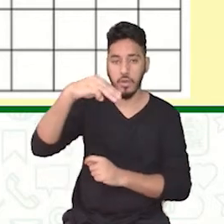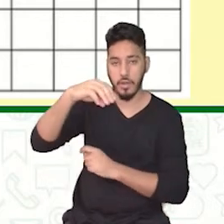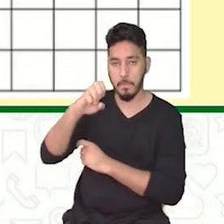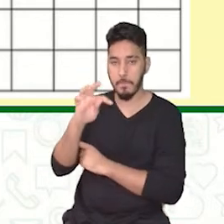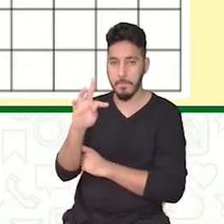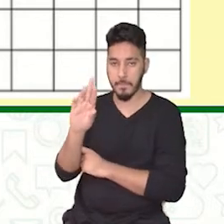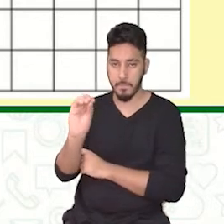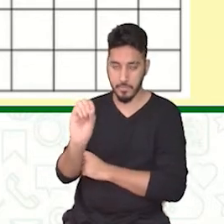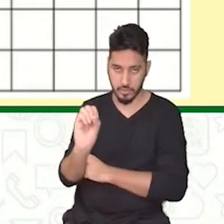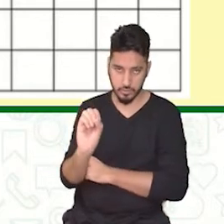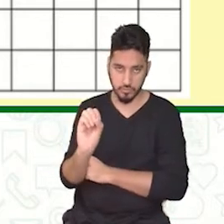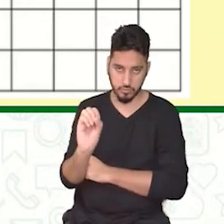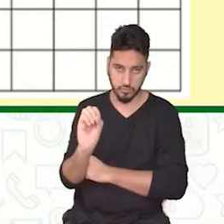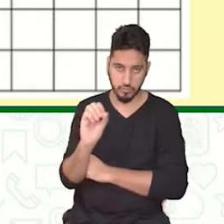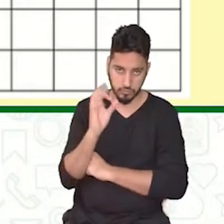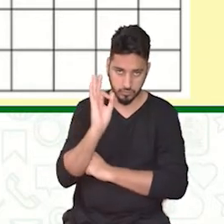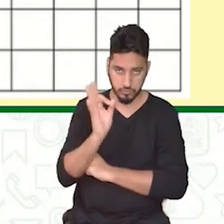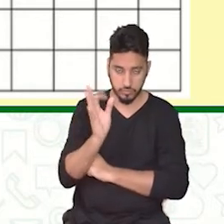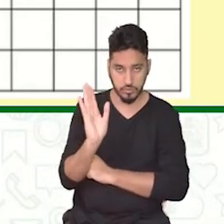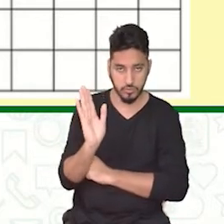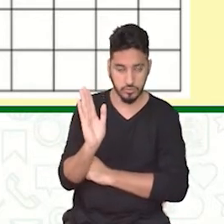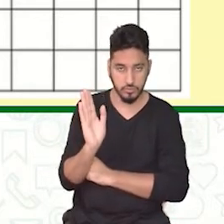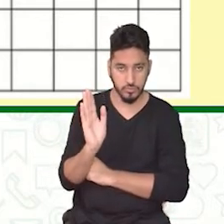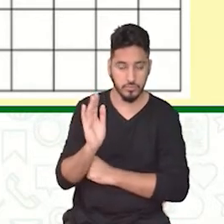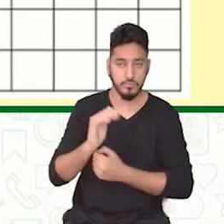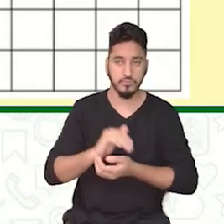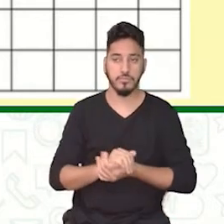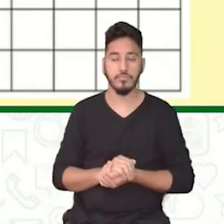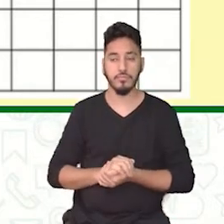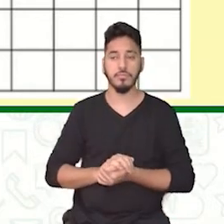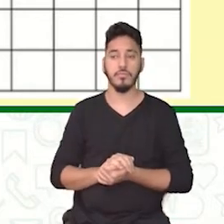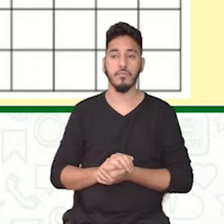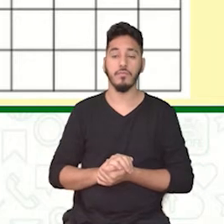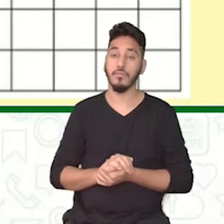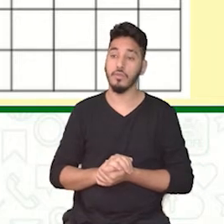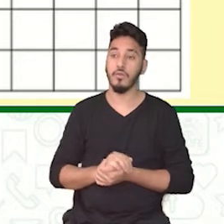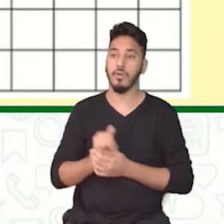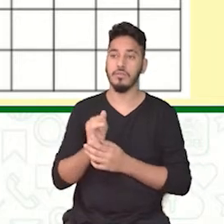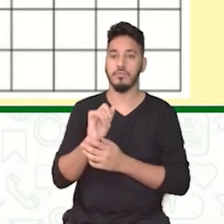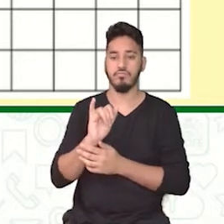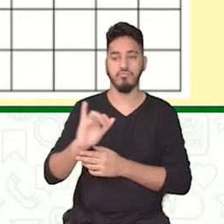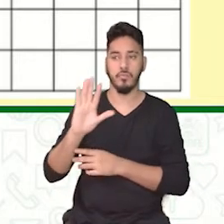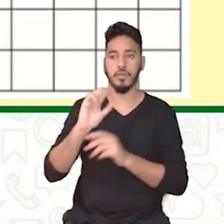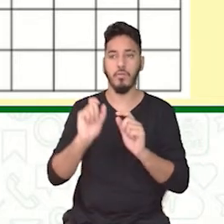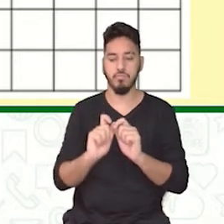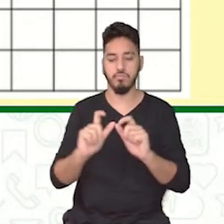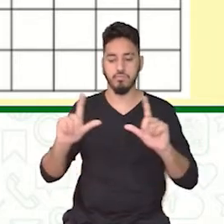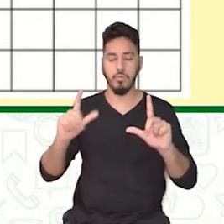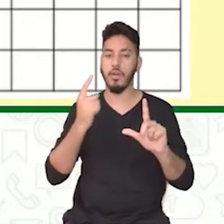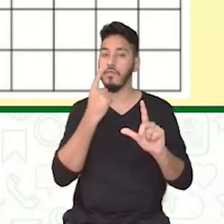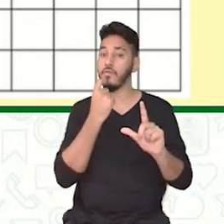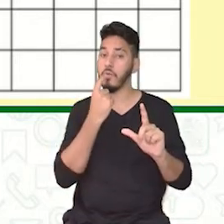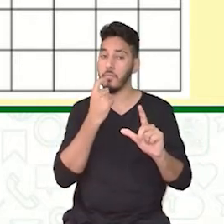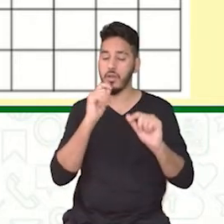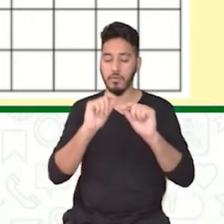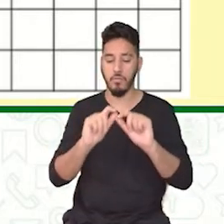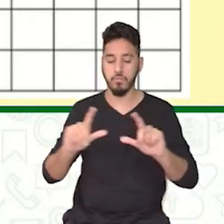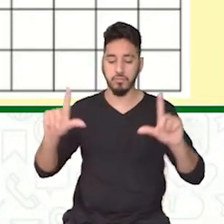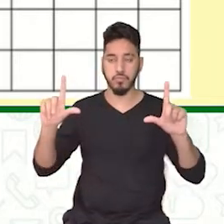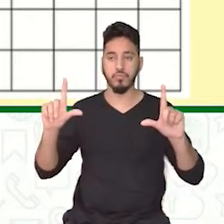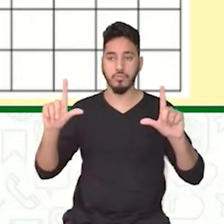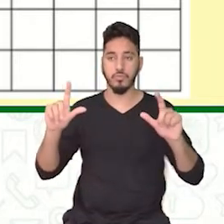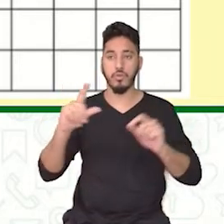cada lado. Perceberam? Então, essa figura maior vermelha, eu